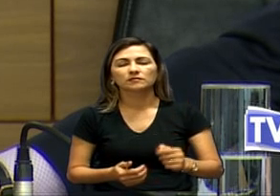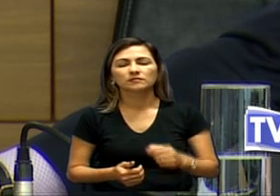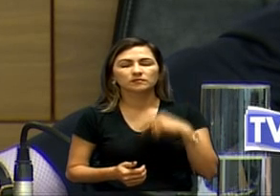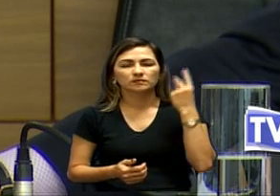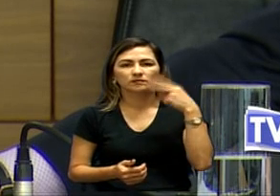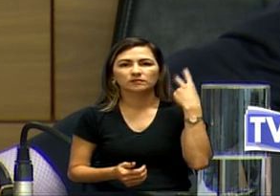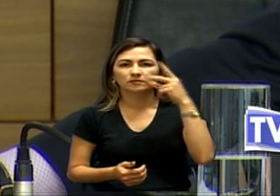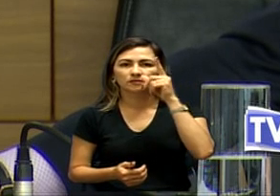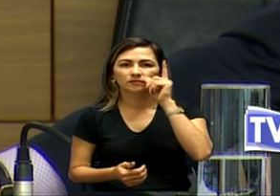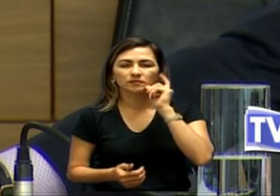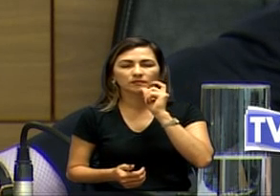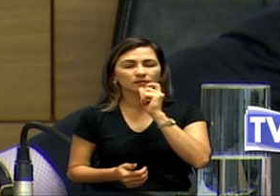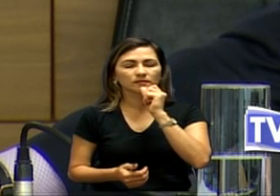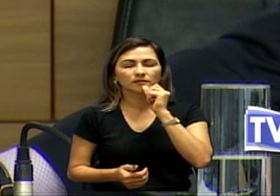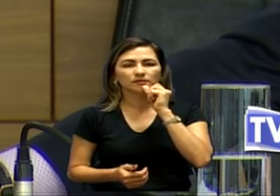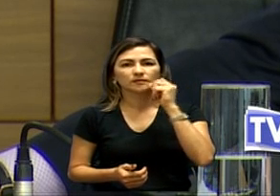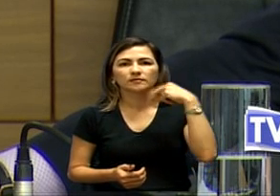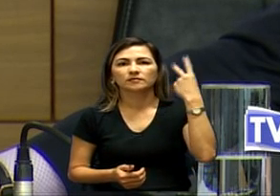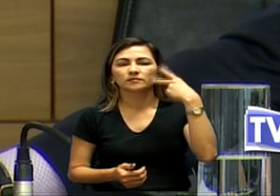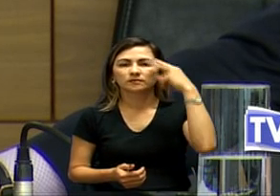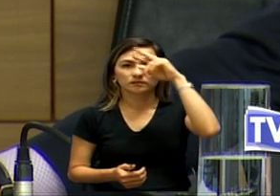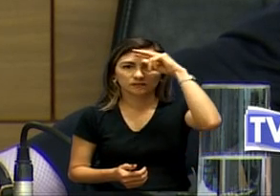Luiz Santos, Militão.